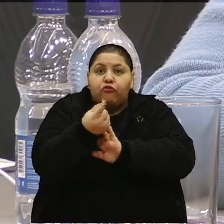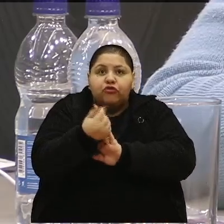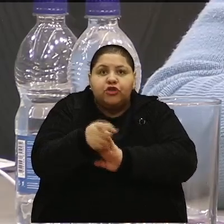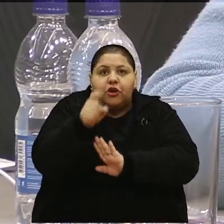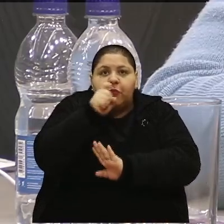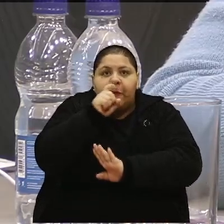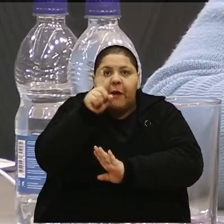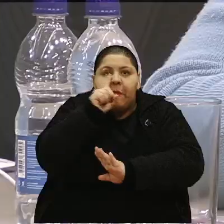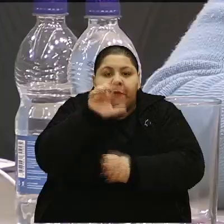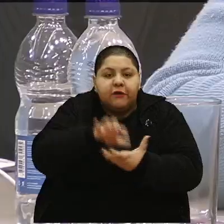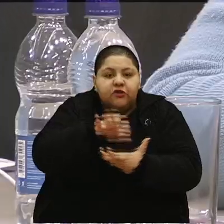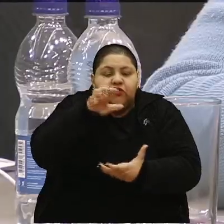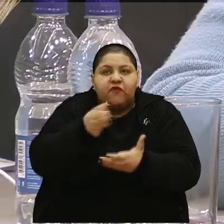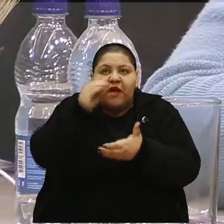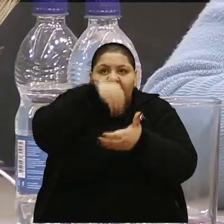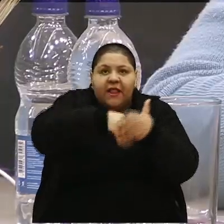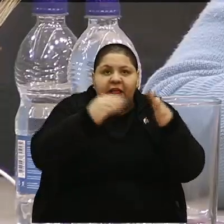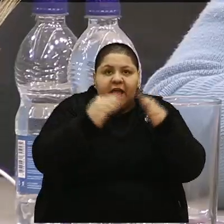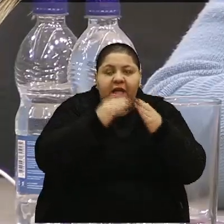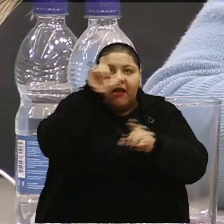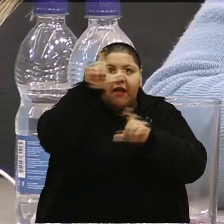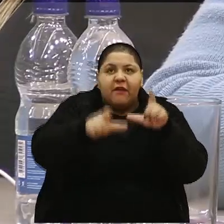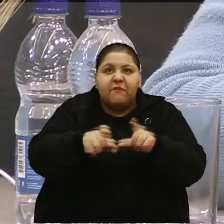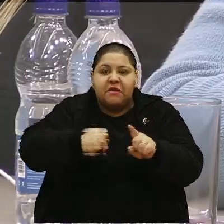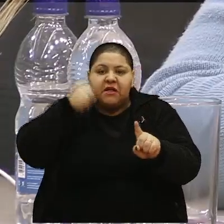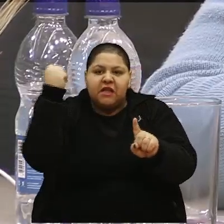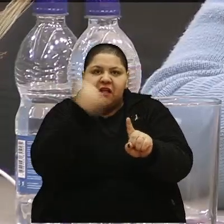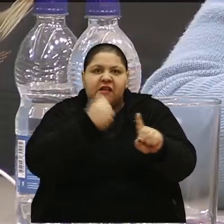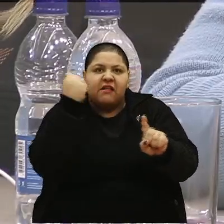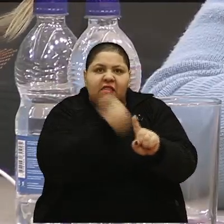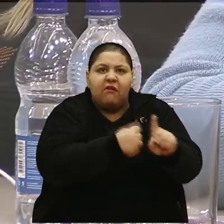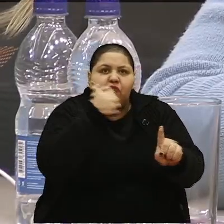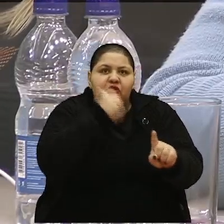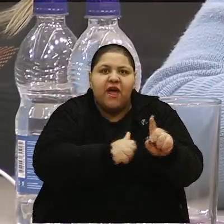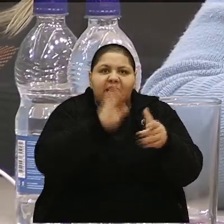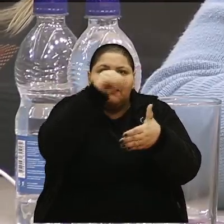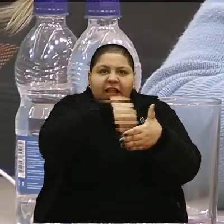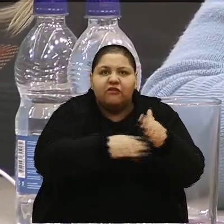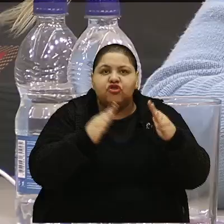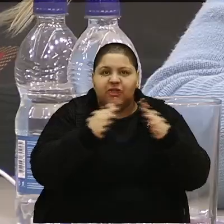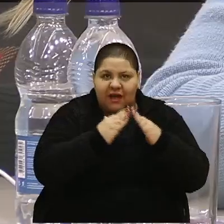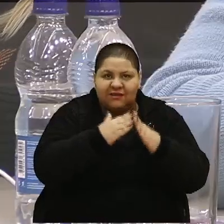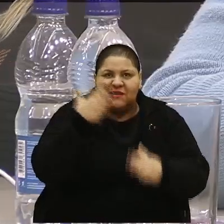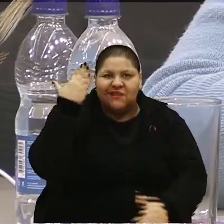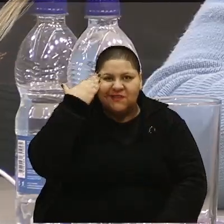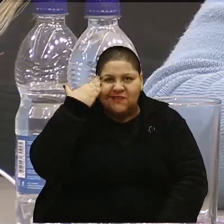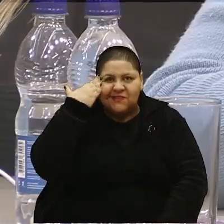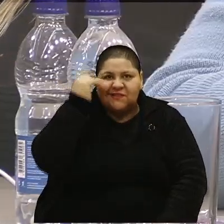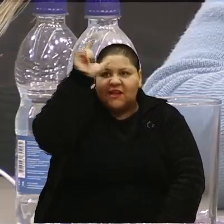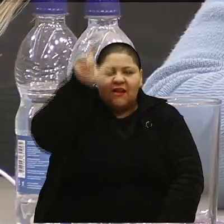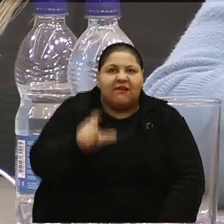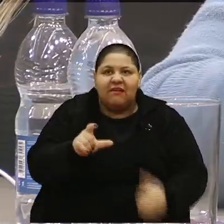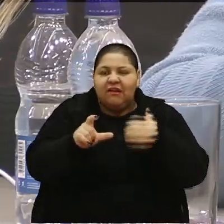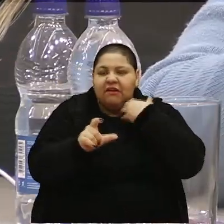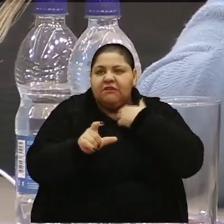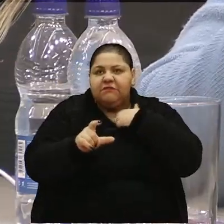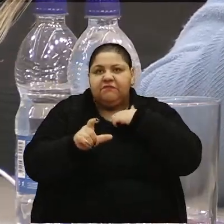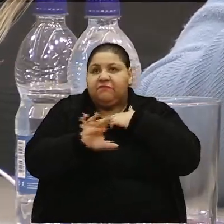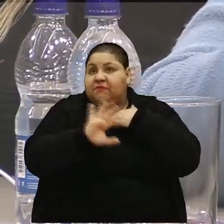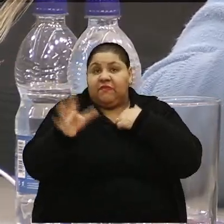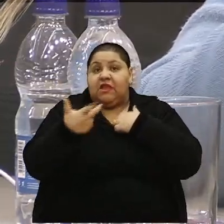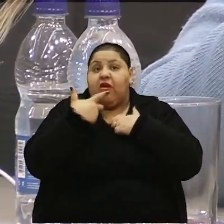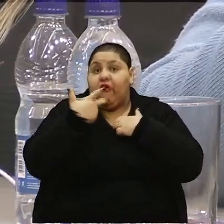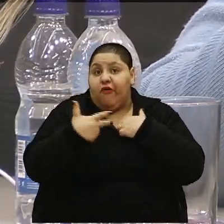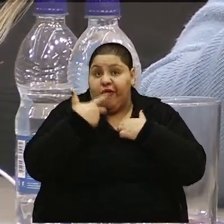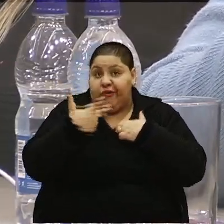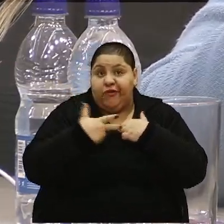de casa. É aquela pessoa que espanca a mulher dentro da sua residência. Sabe? E são aquelas pessoas, muitas vezes, não querendo falar